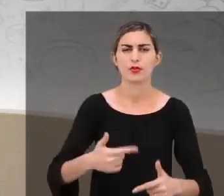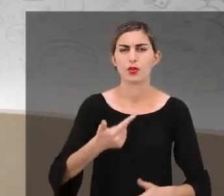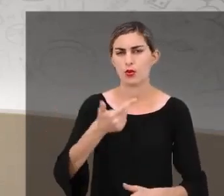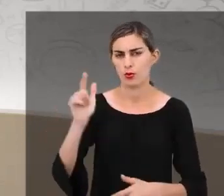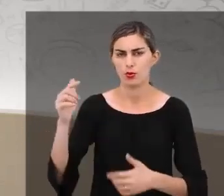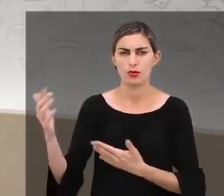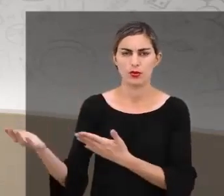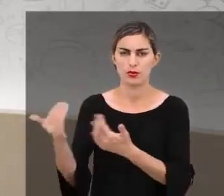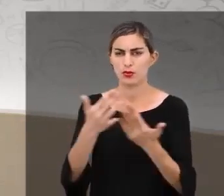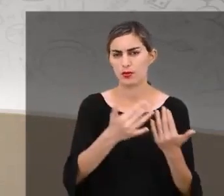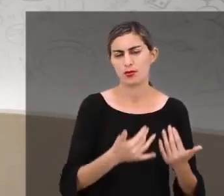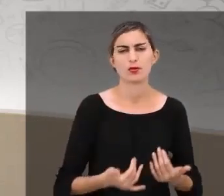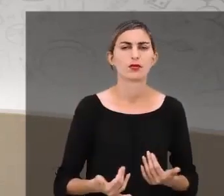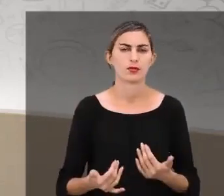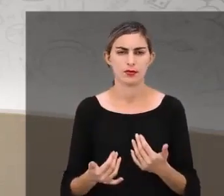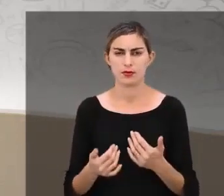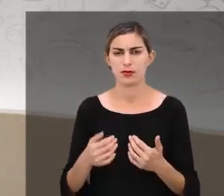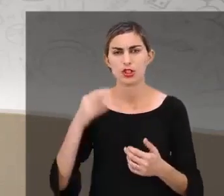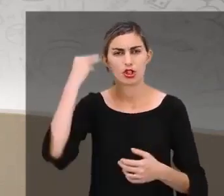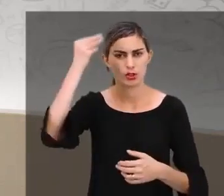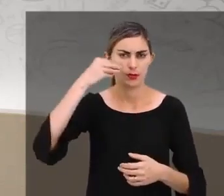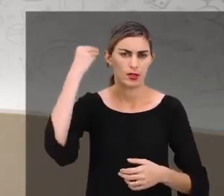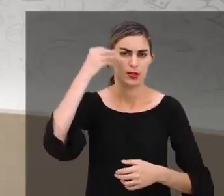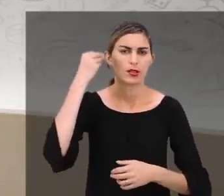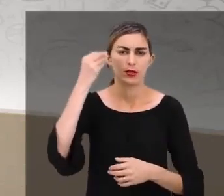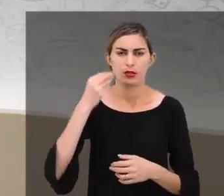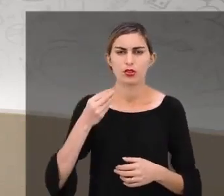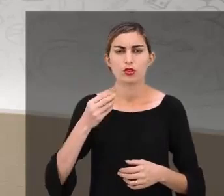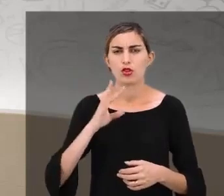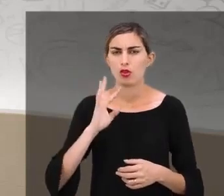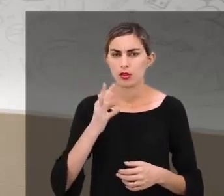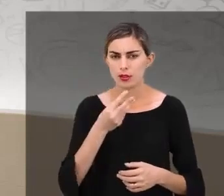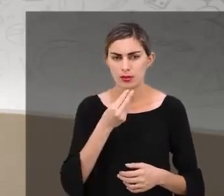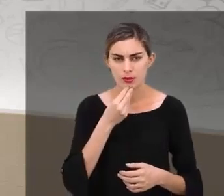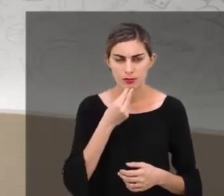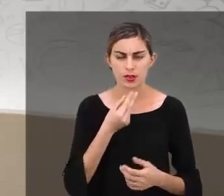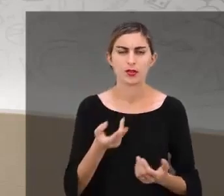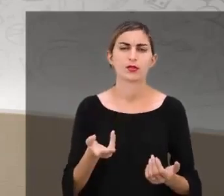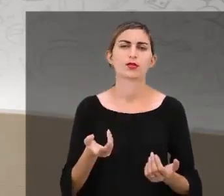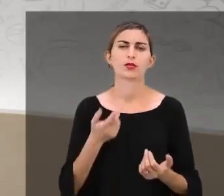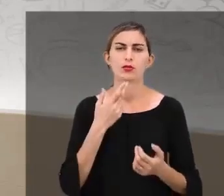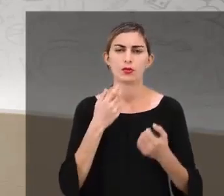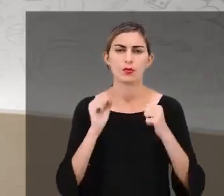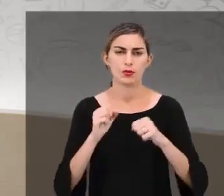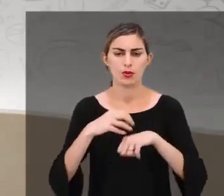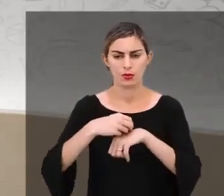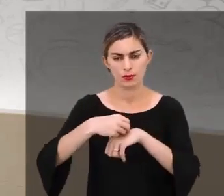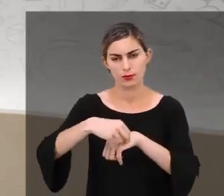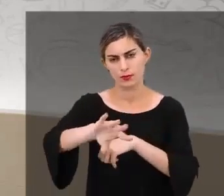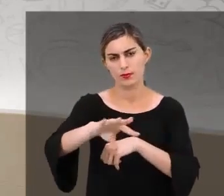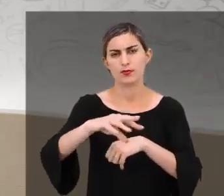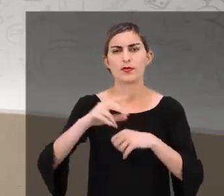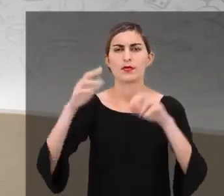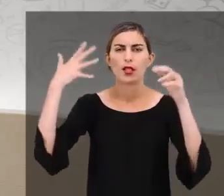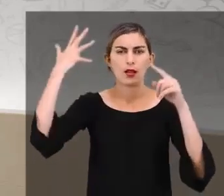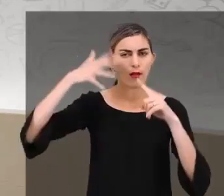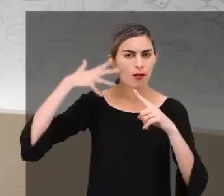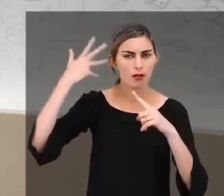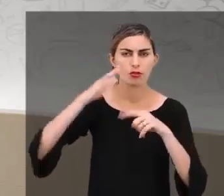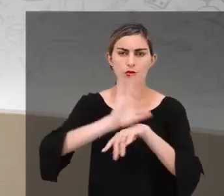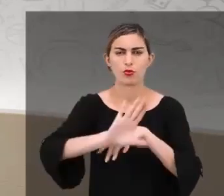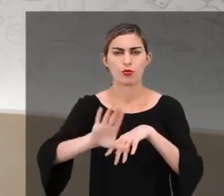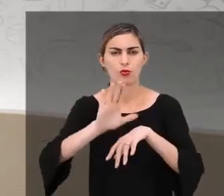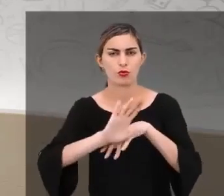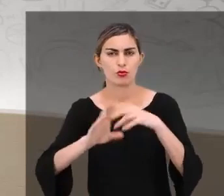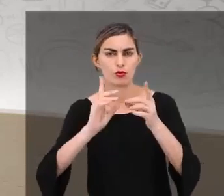dos adolescentes, com especialistas, pessoas que têm algum conhecimento que possam compartilhar, né, através de palestras, de cursos,